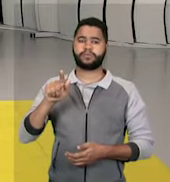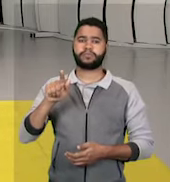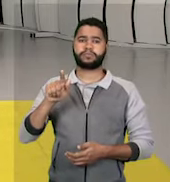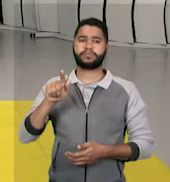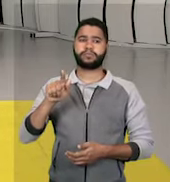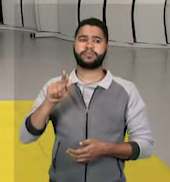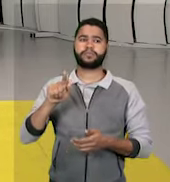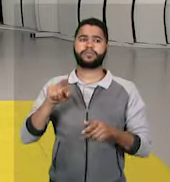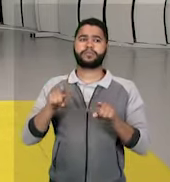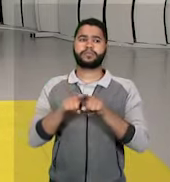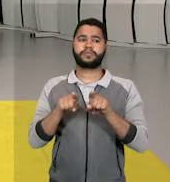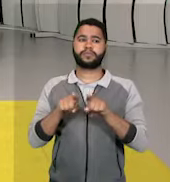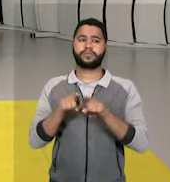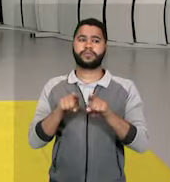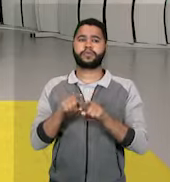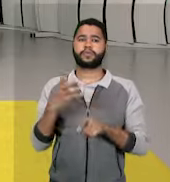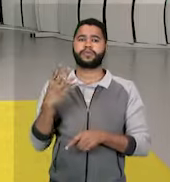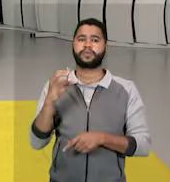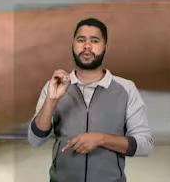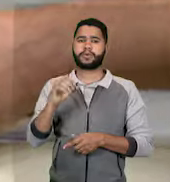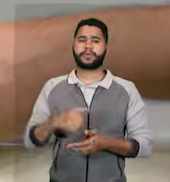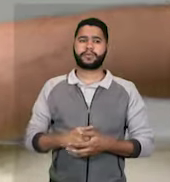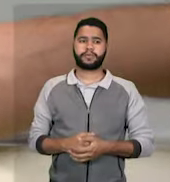e vou apertar lá o 40.